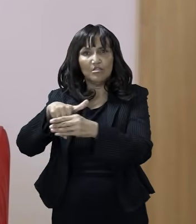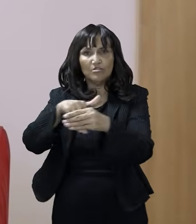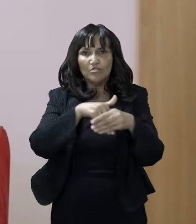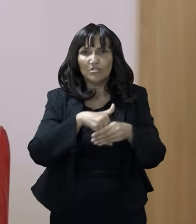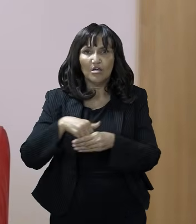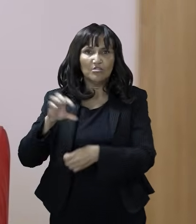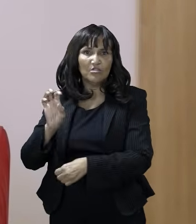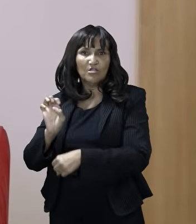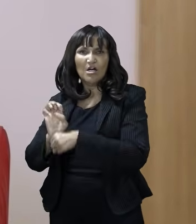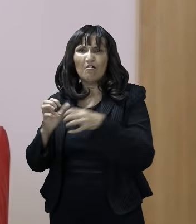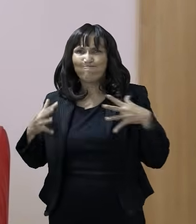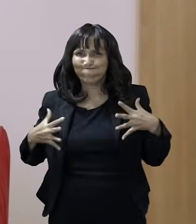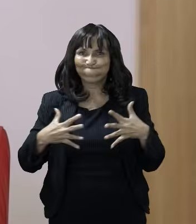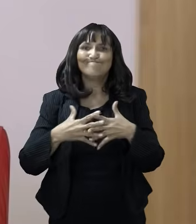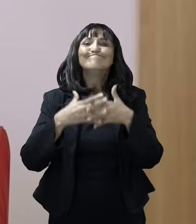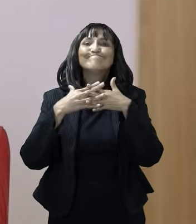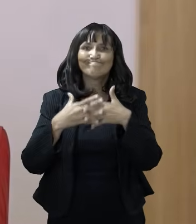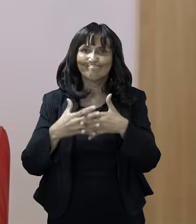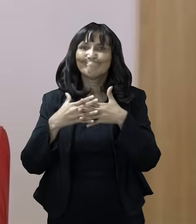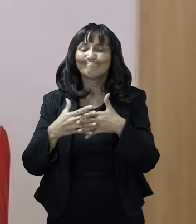que